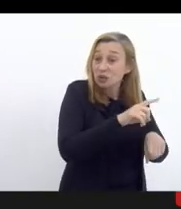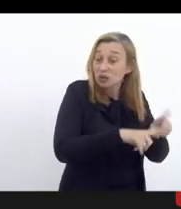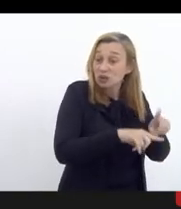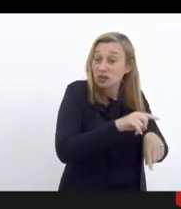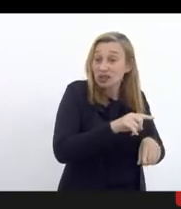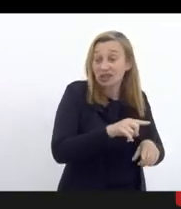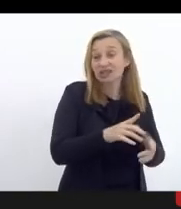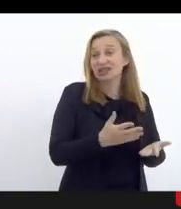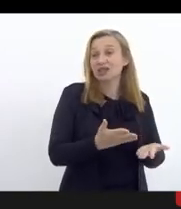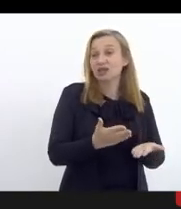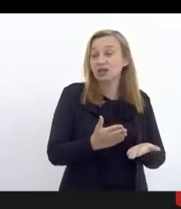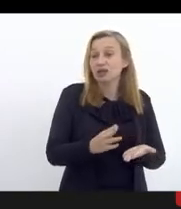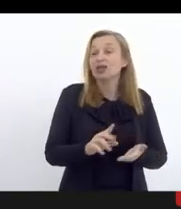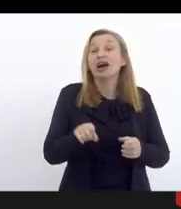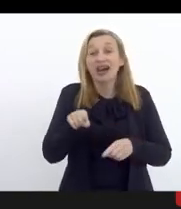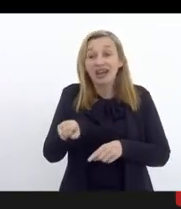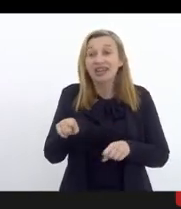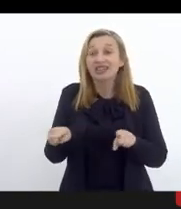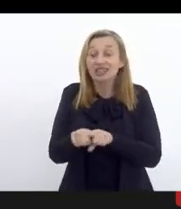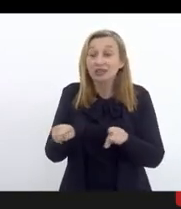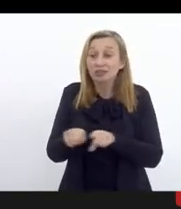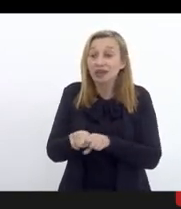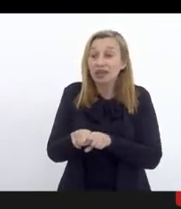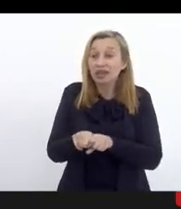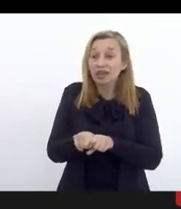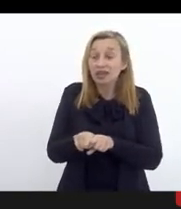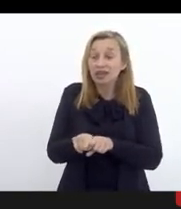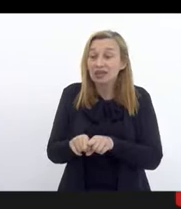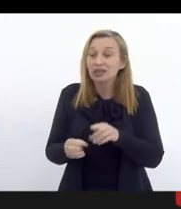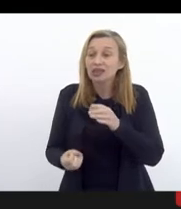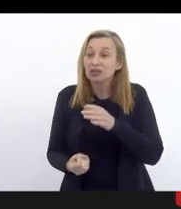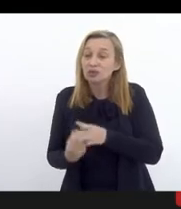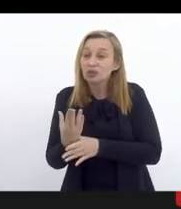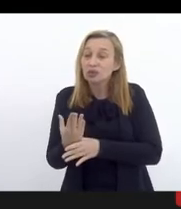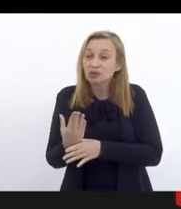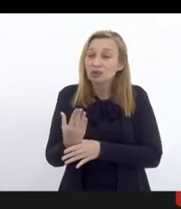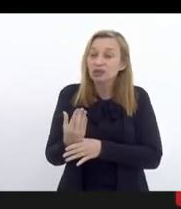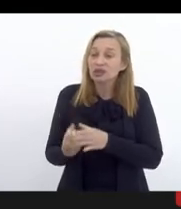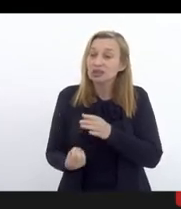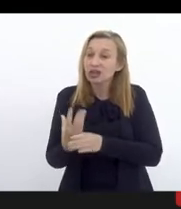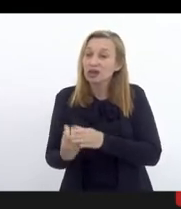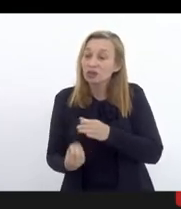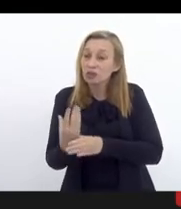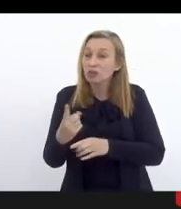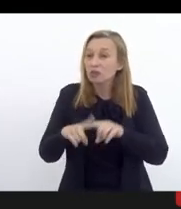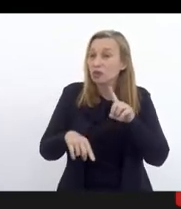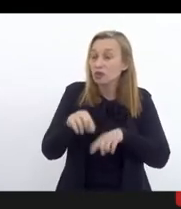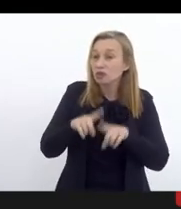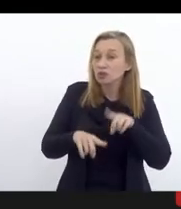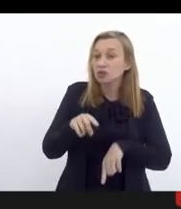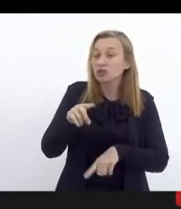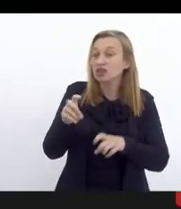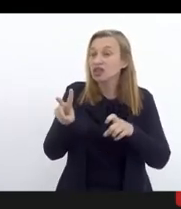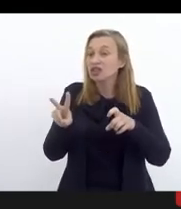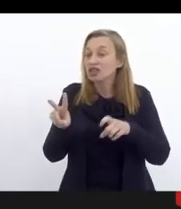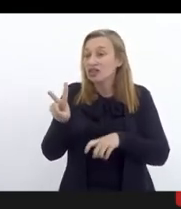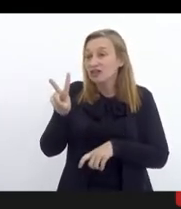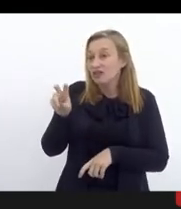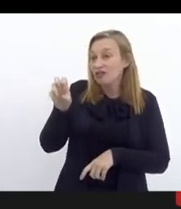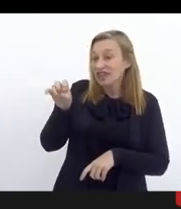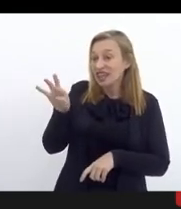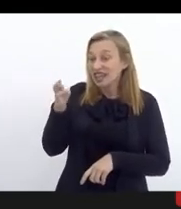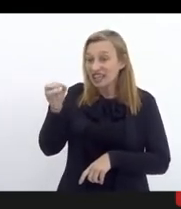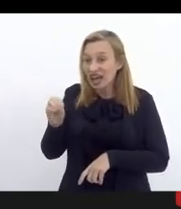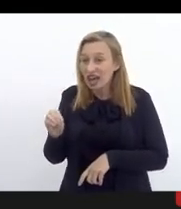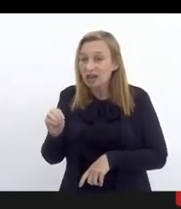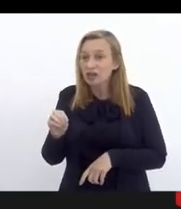porteira, como aqueles que produzem os insumos de produção, produtos veterinários,